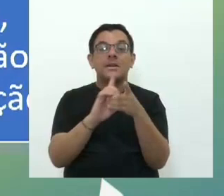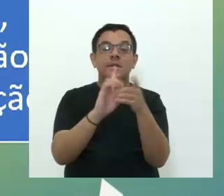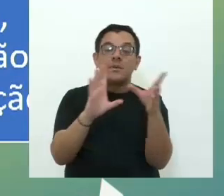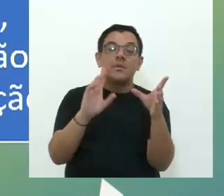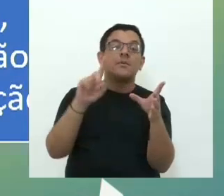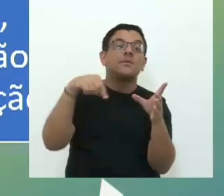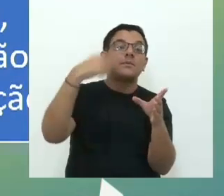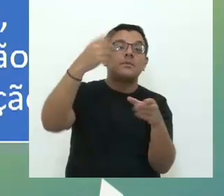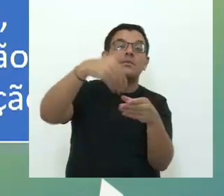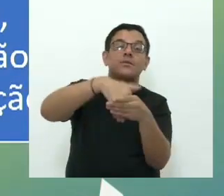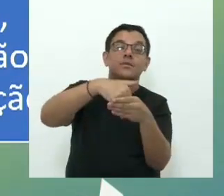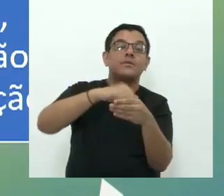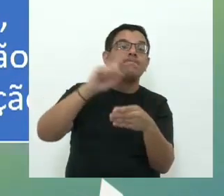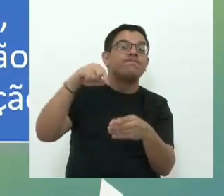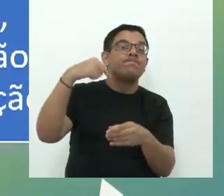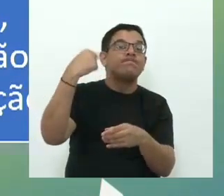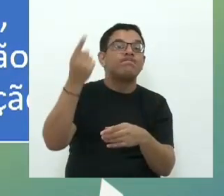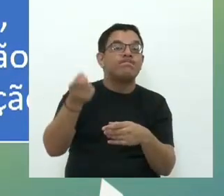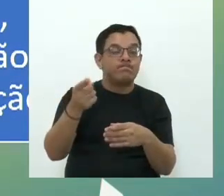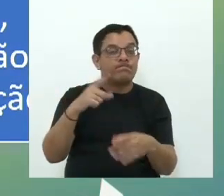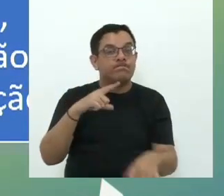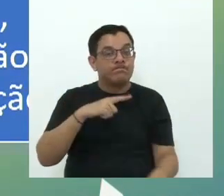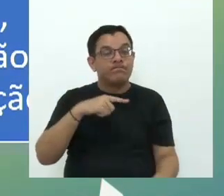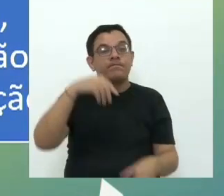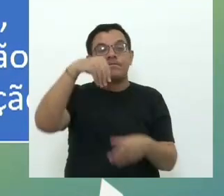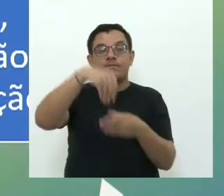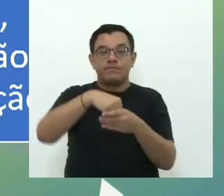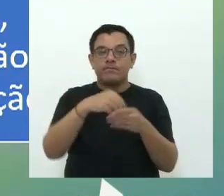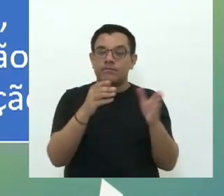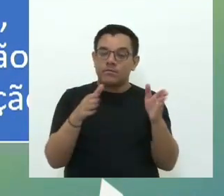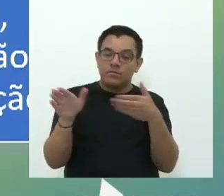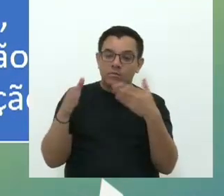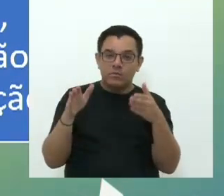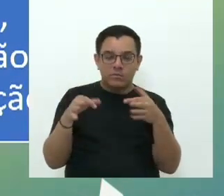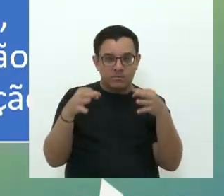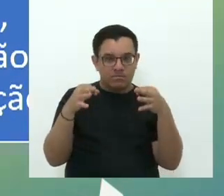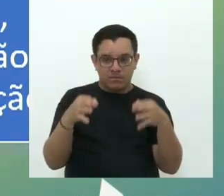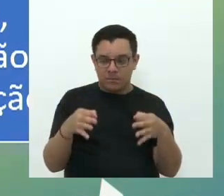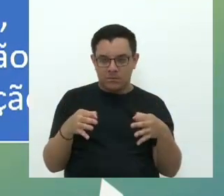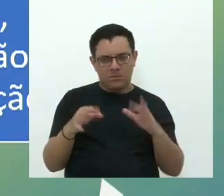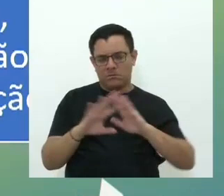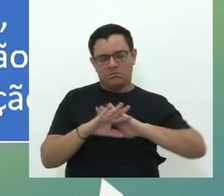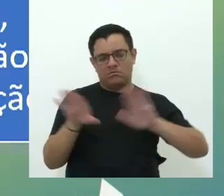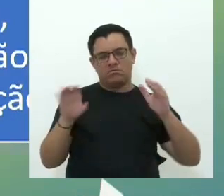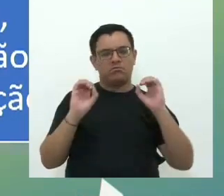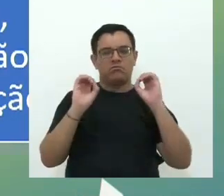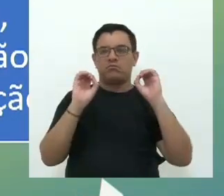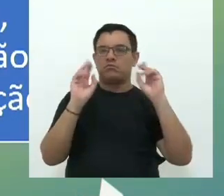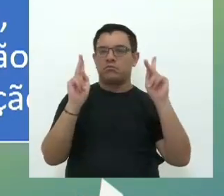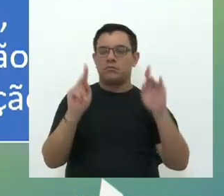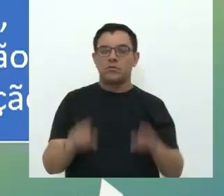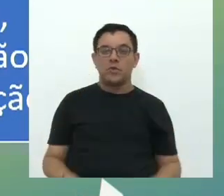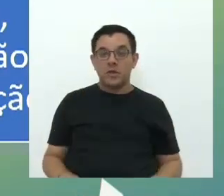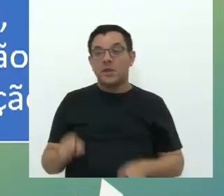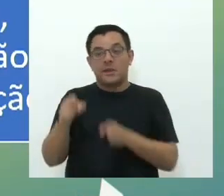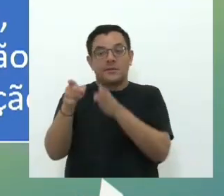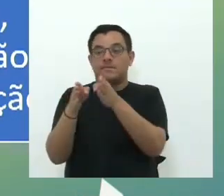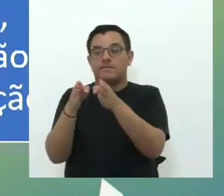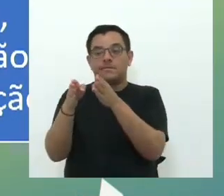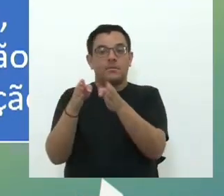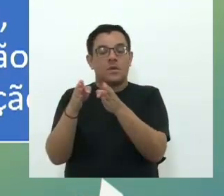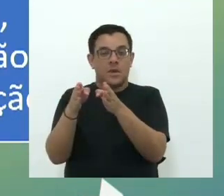depois da confirmação dos resultados dentro de um processo íntegro tá resolvida a questão durante aquele mandato